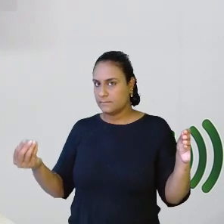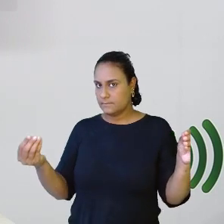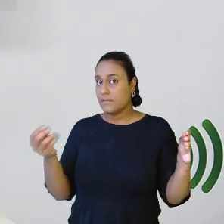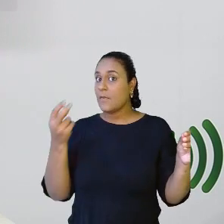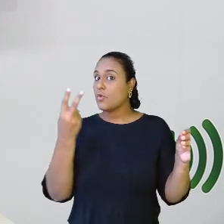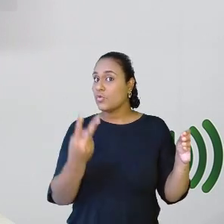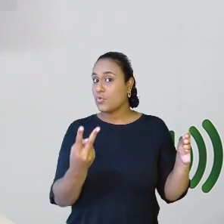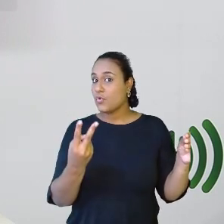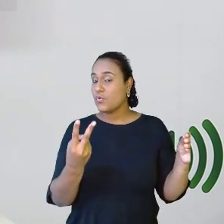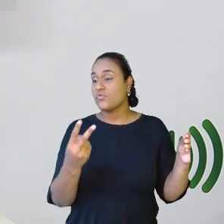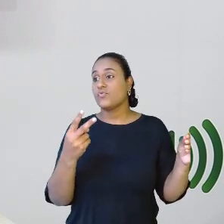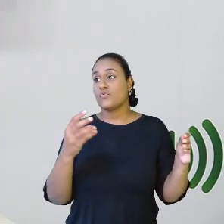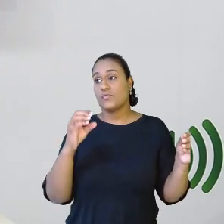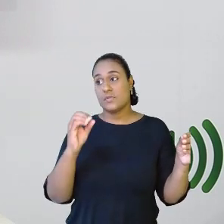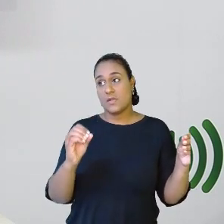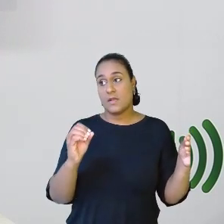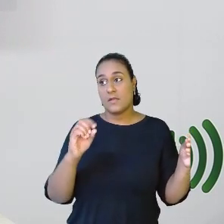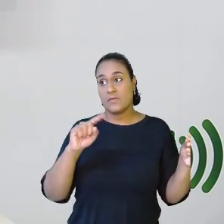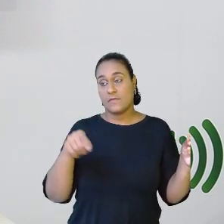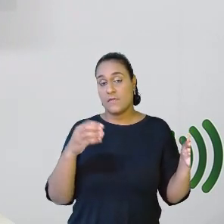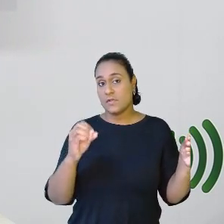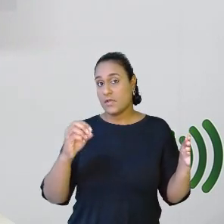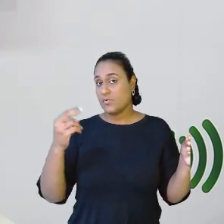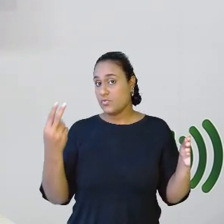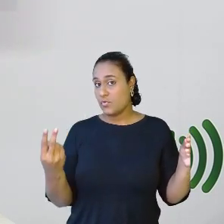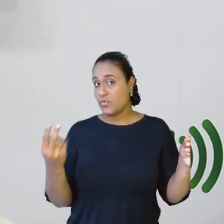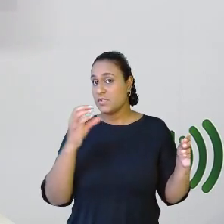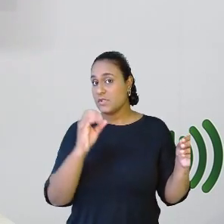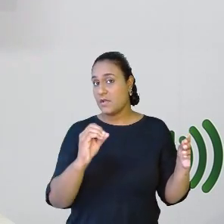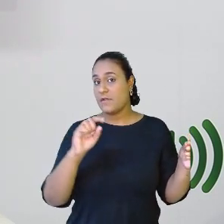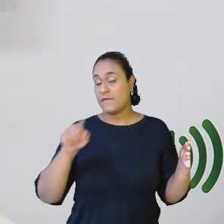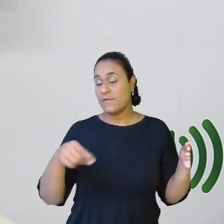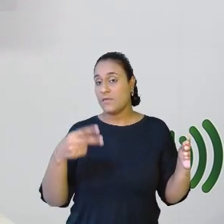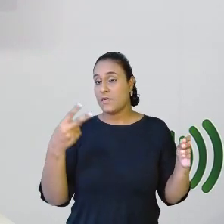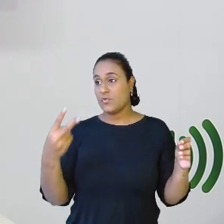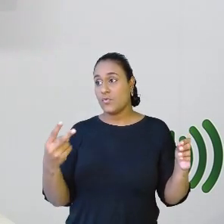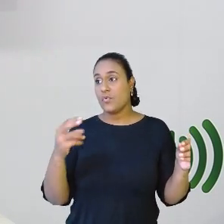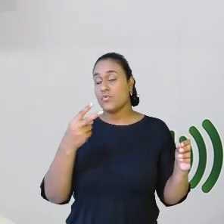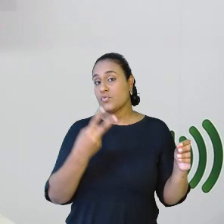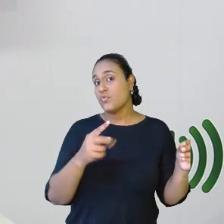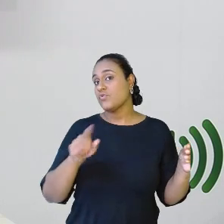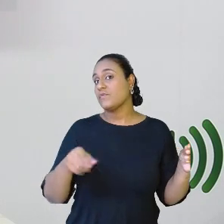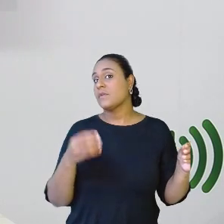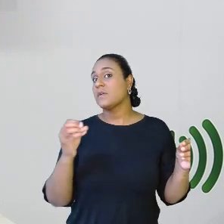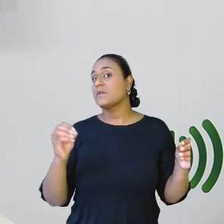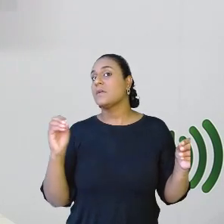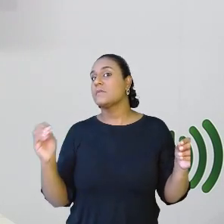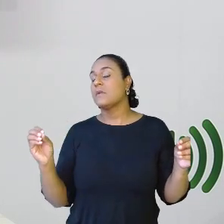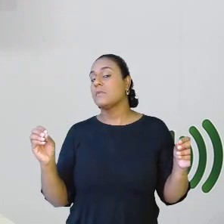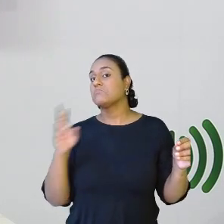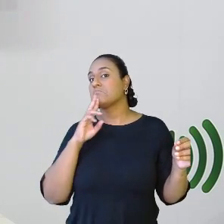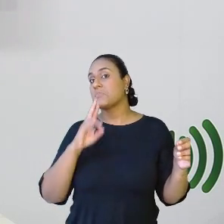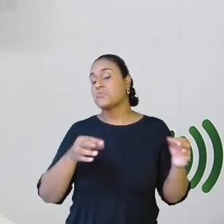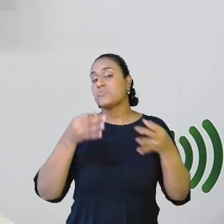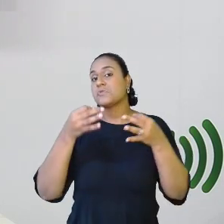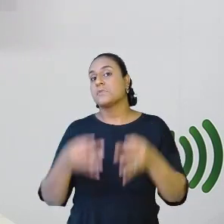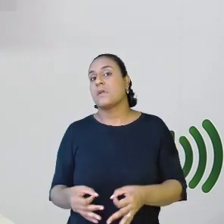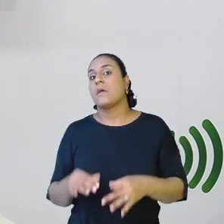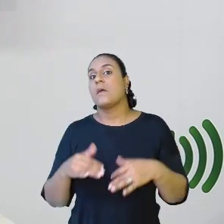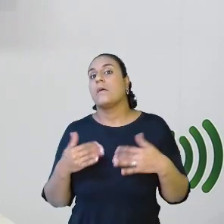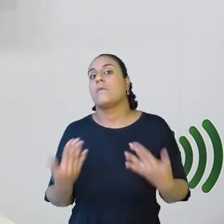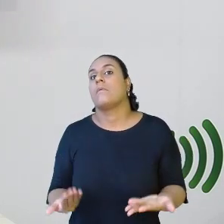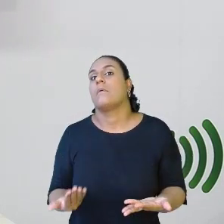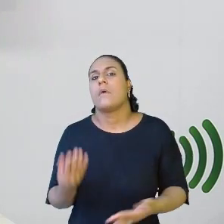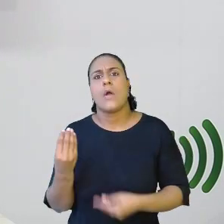ou 2 centésimos, 2 décimos ou 2 inteiros. O que é que vocês me dizem? Como é que nós